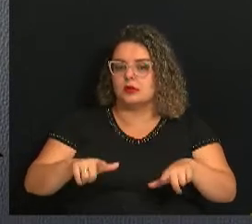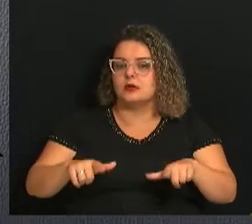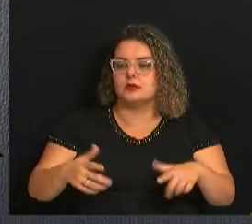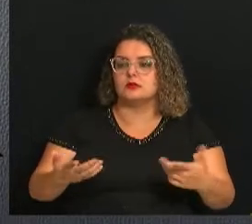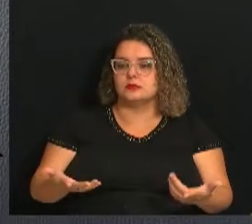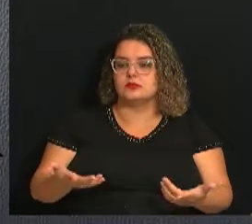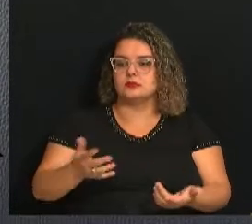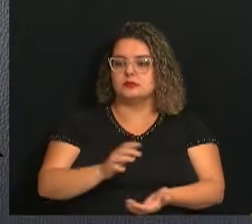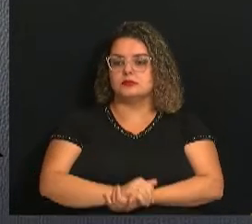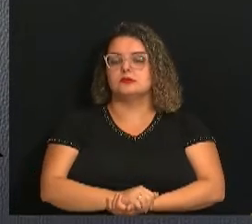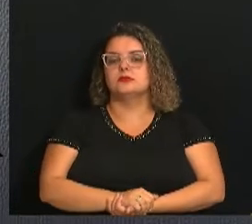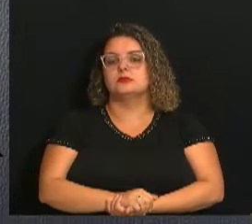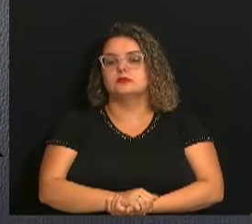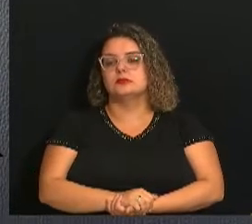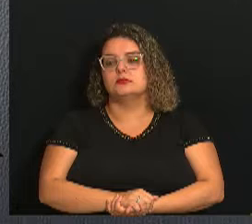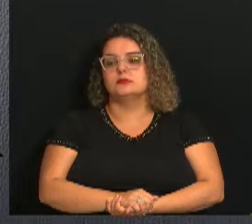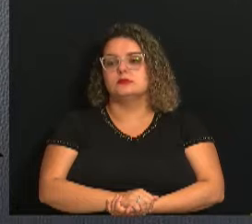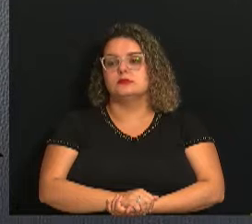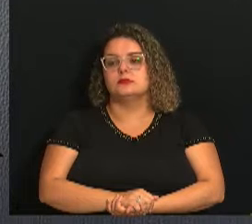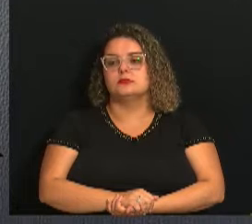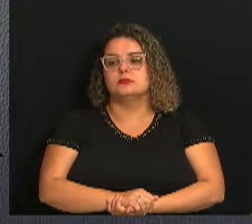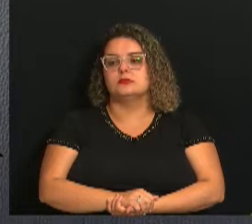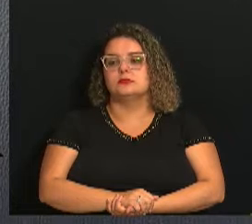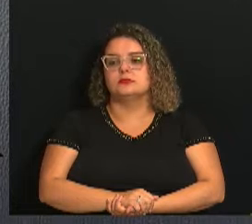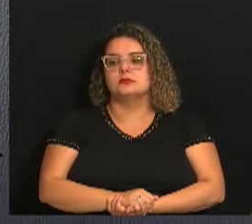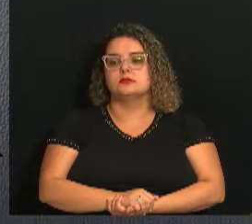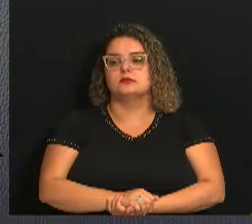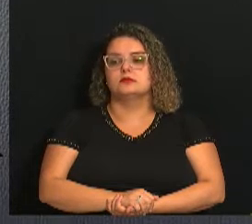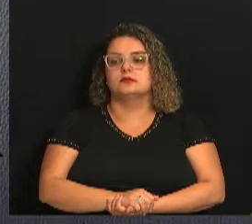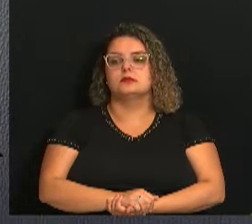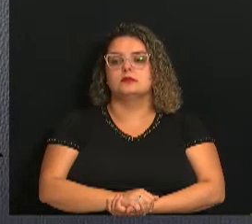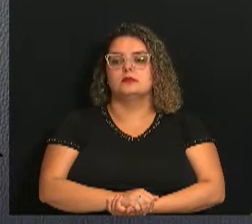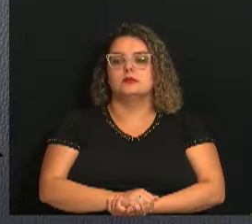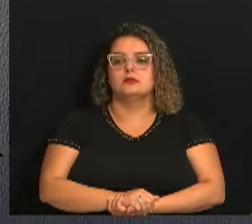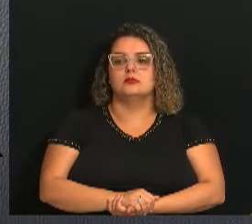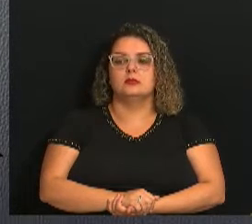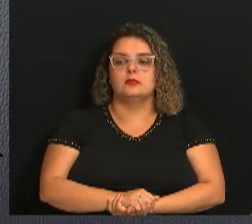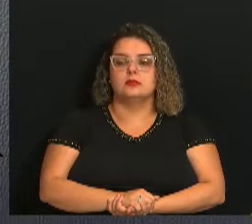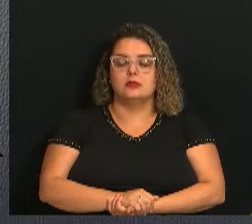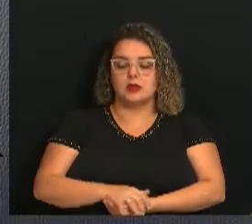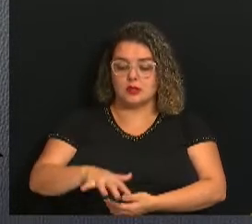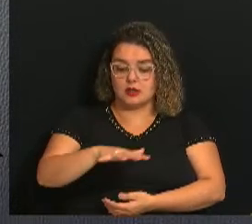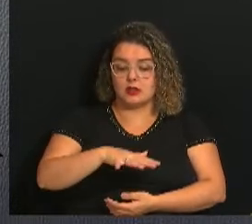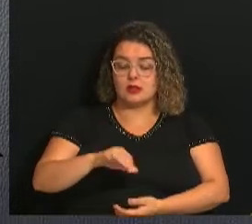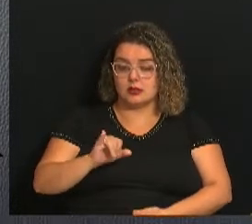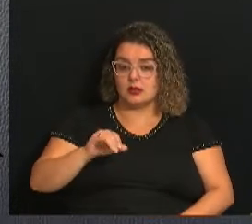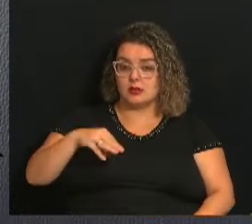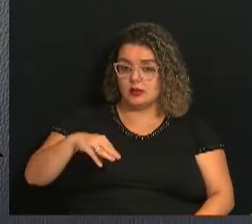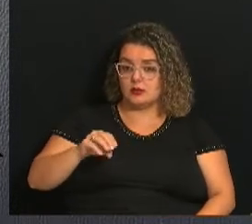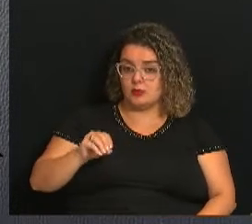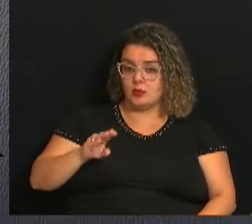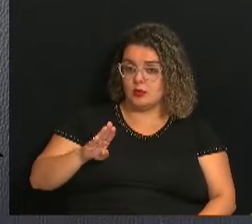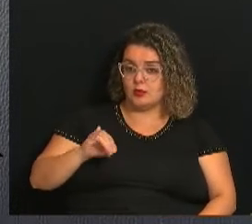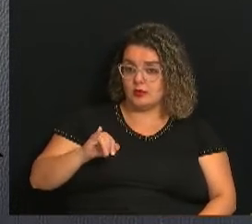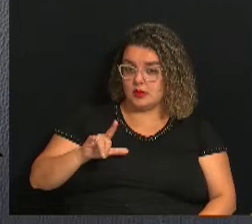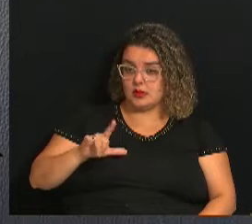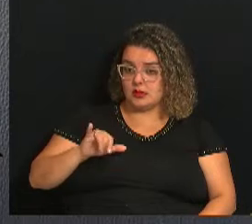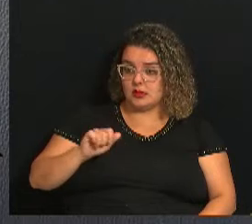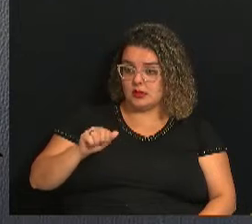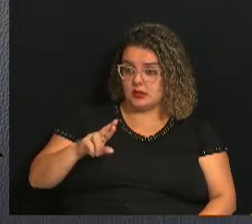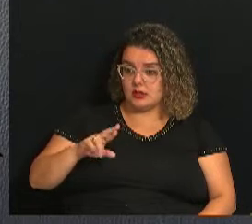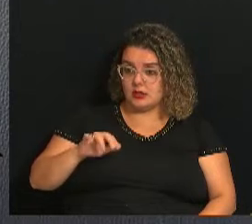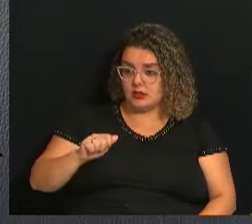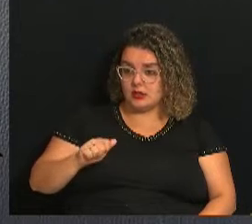equipamento para o mercado imobiliário, como também aconteceu. Nós fizemos o requerimento, né, o nosso mandato fez o